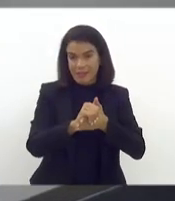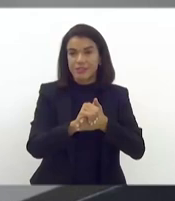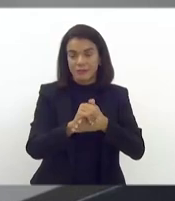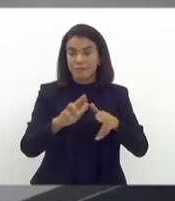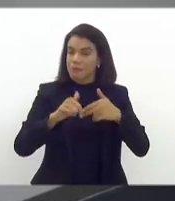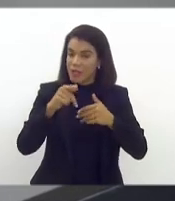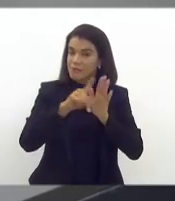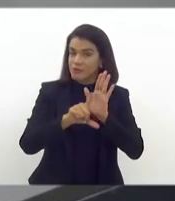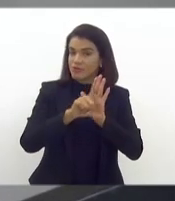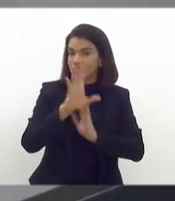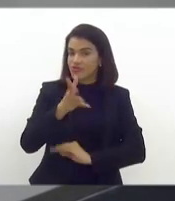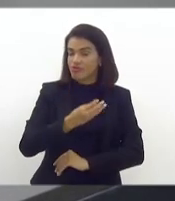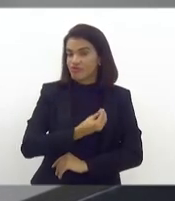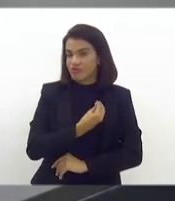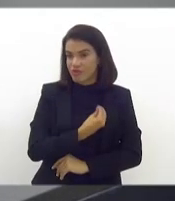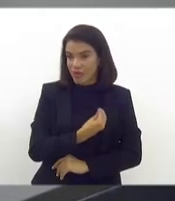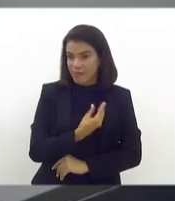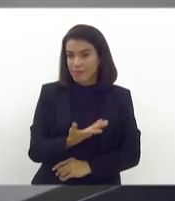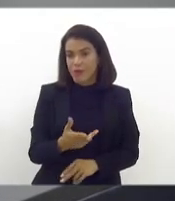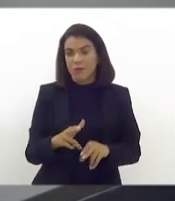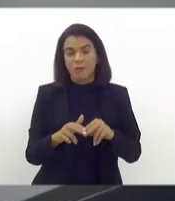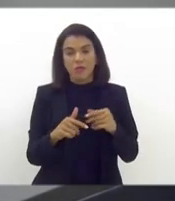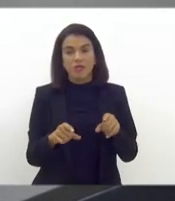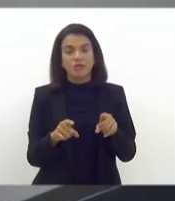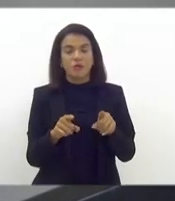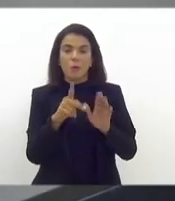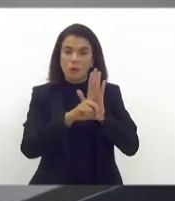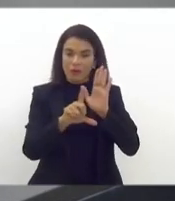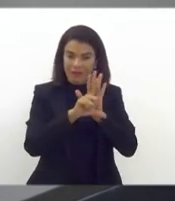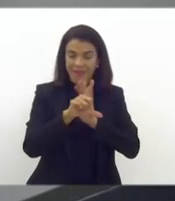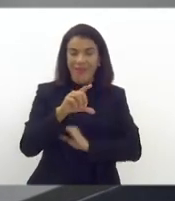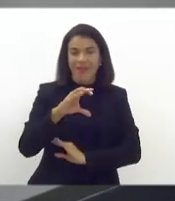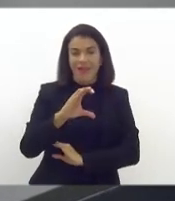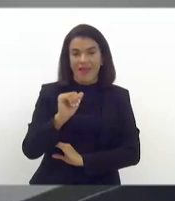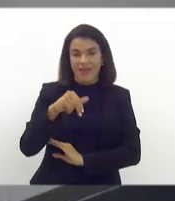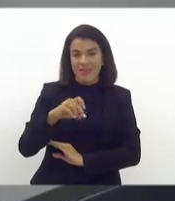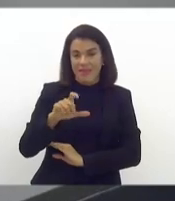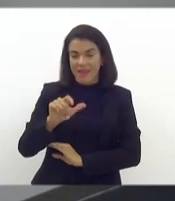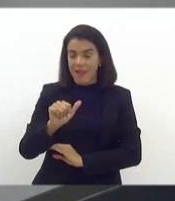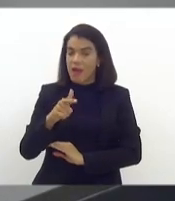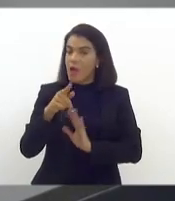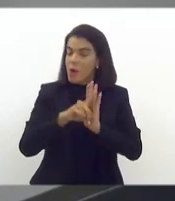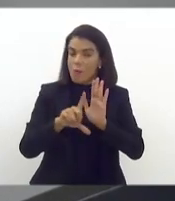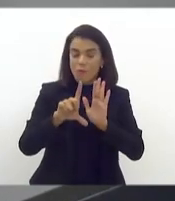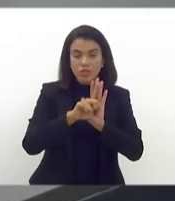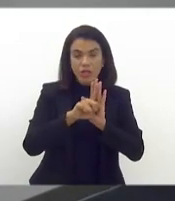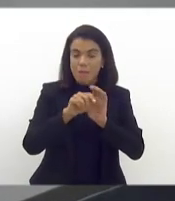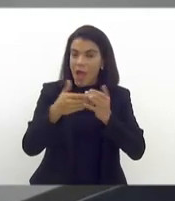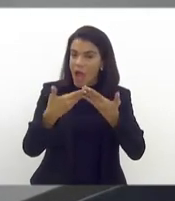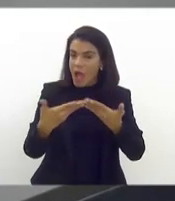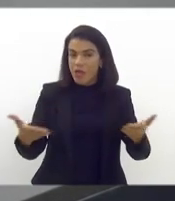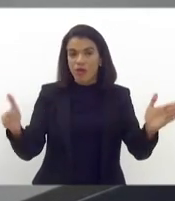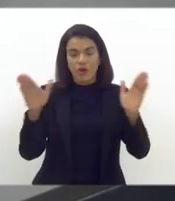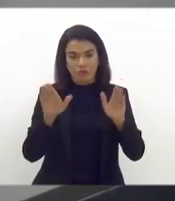pré-existentes. E aí, peguei até, inclusive, o projeto do deputado Canella, que é um projeto bem mais amplo, que, num determinado